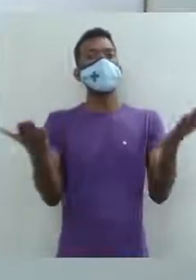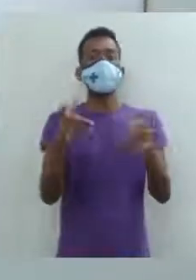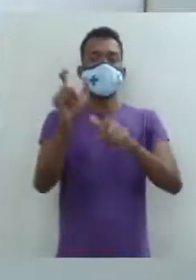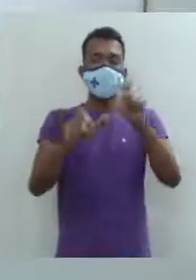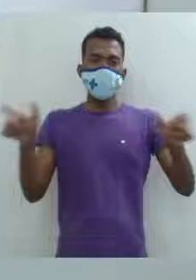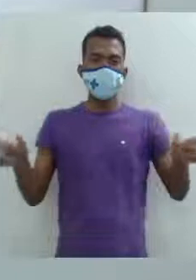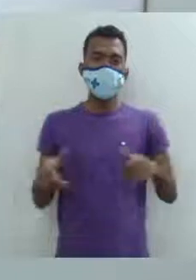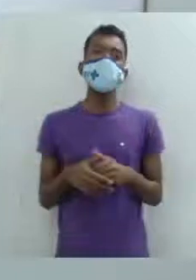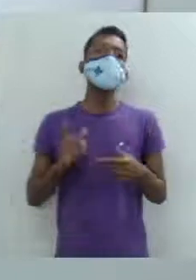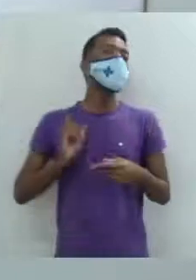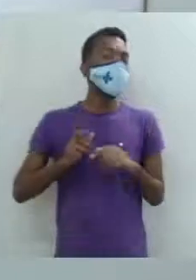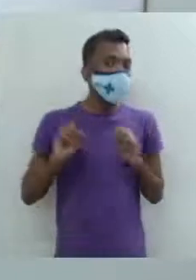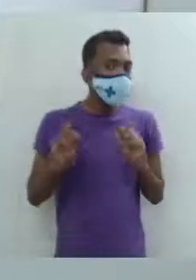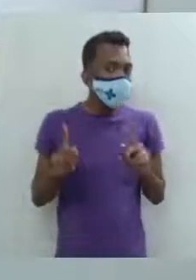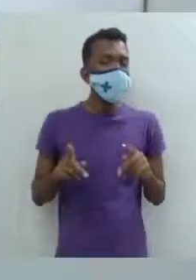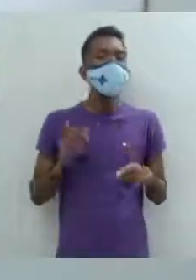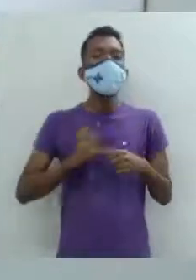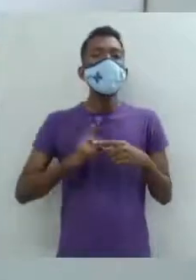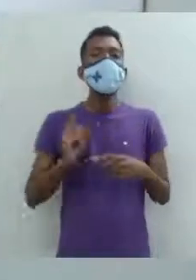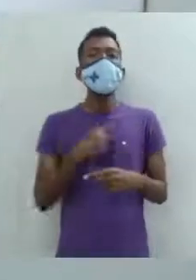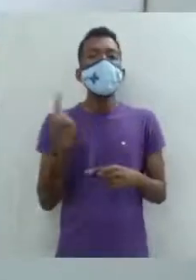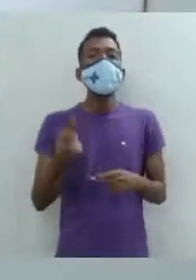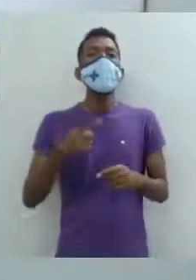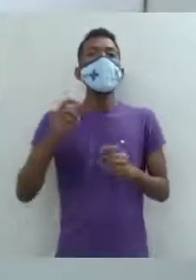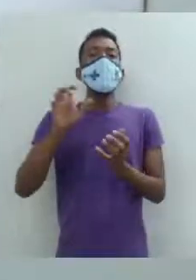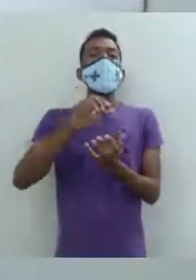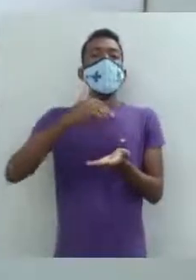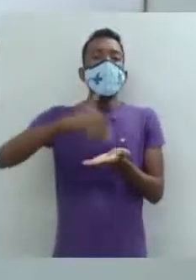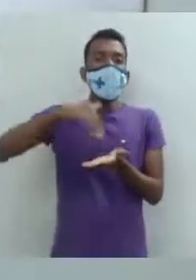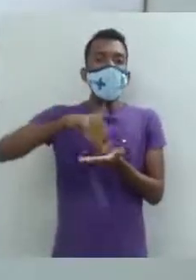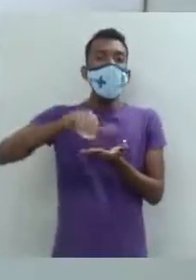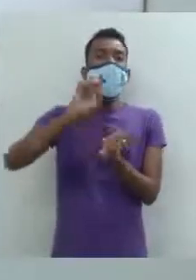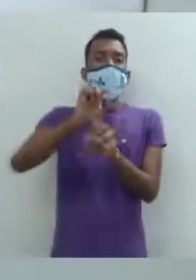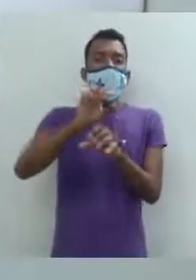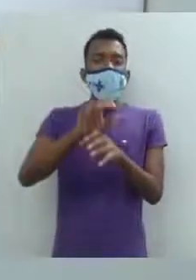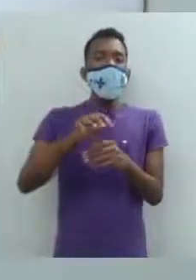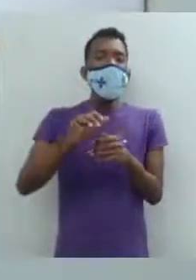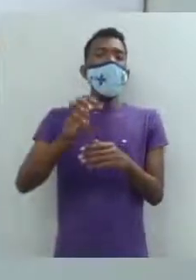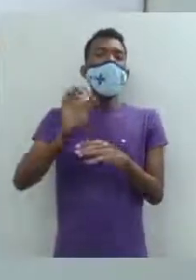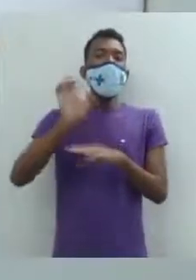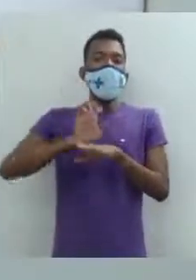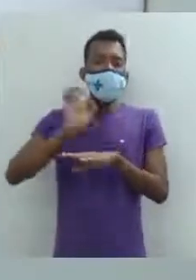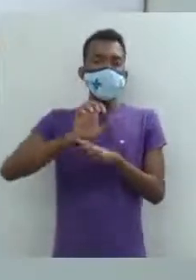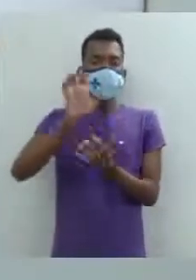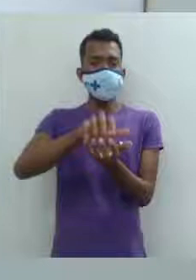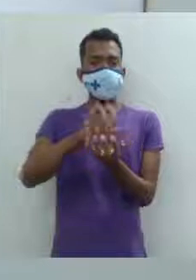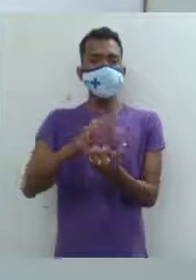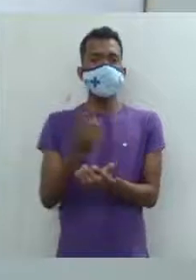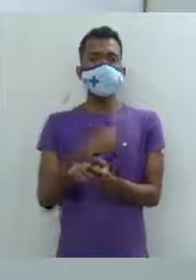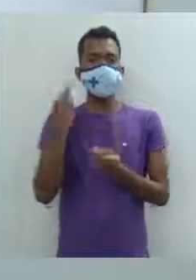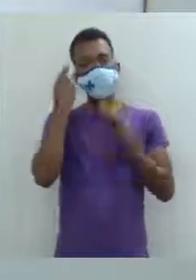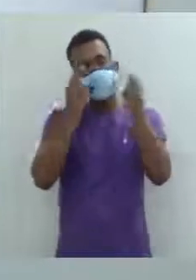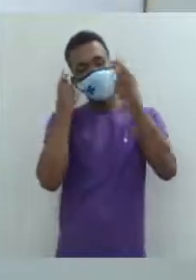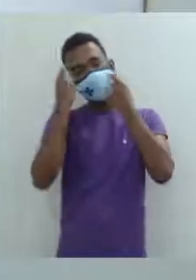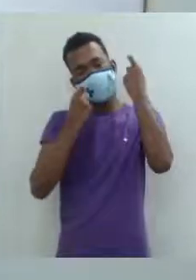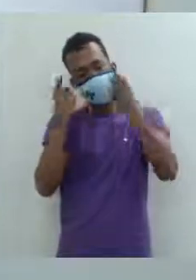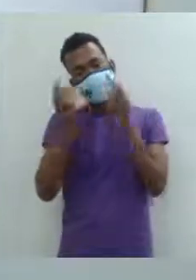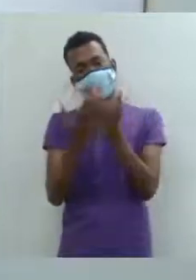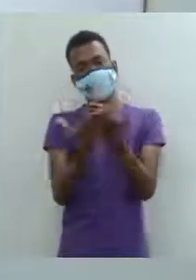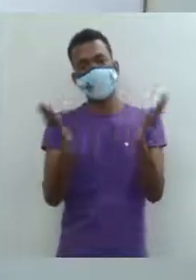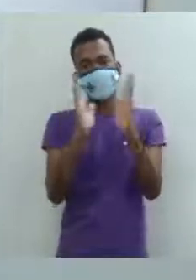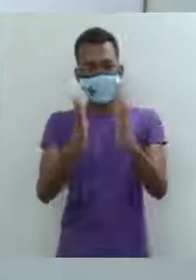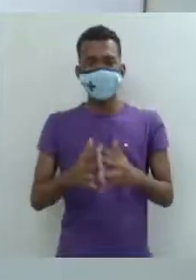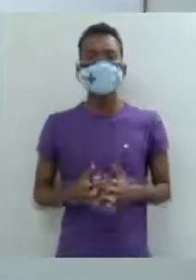né? Porque na realidade nós da Secretaria de Educação do Estado de Pernambuco, nós nos preocupamos com